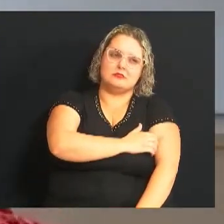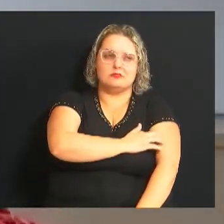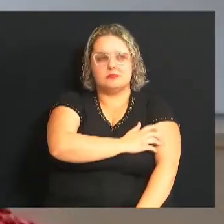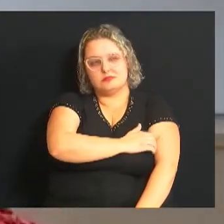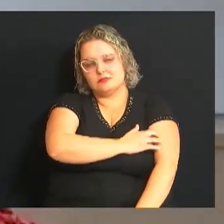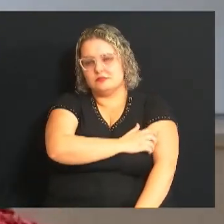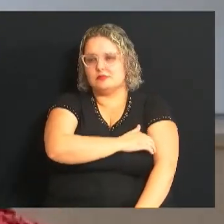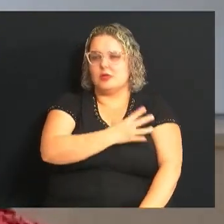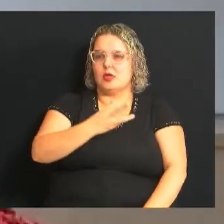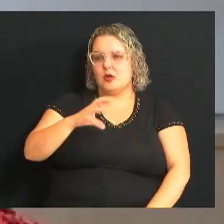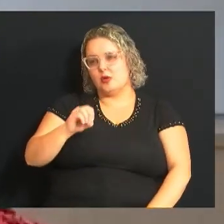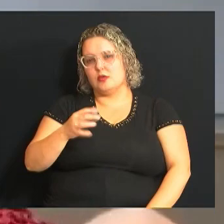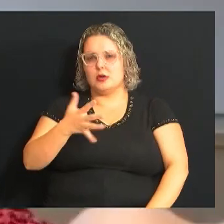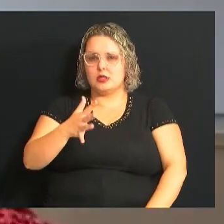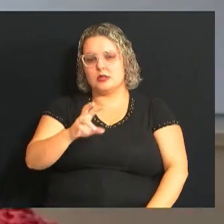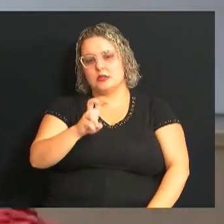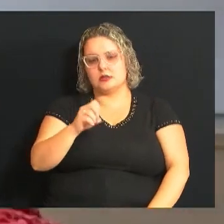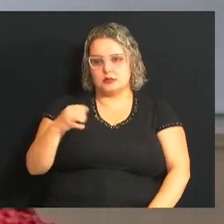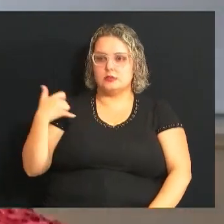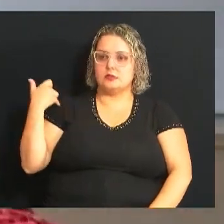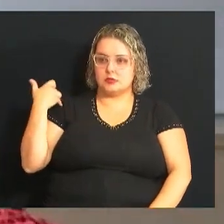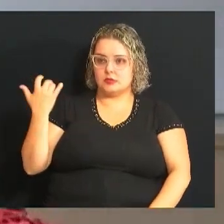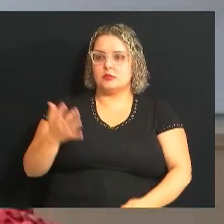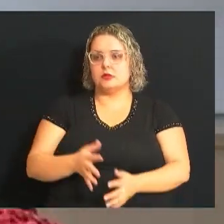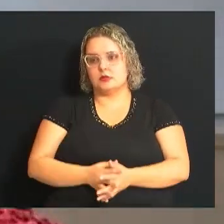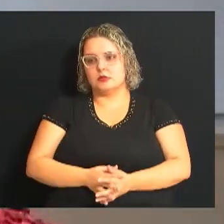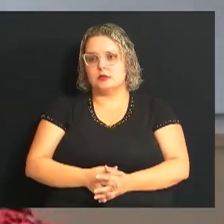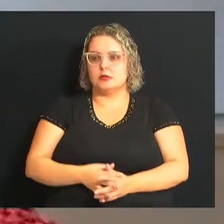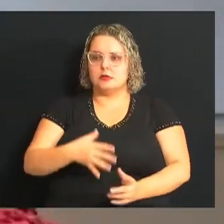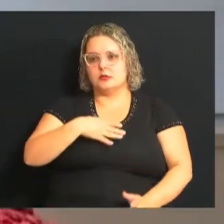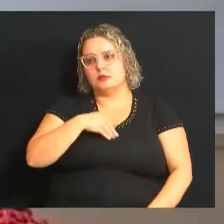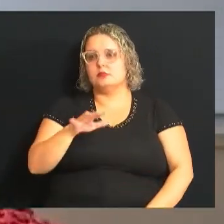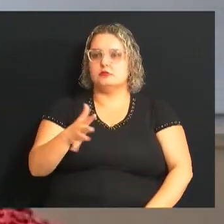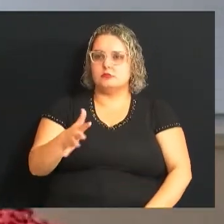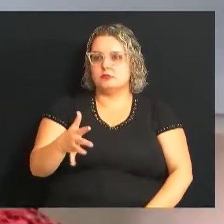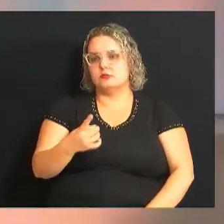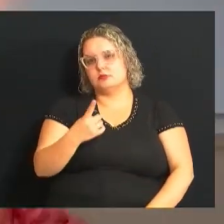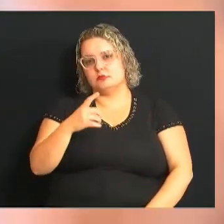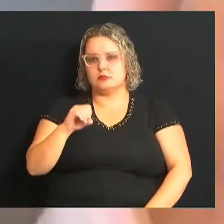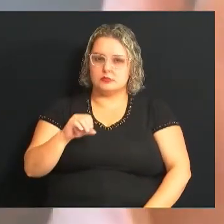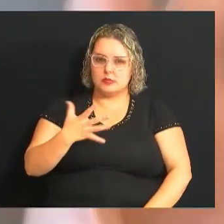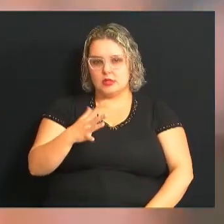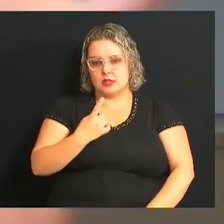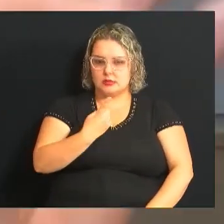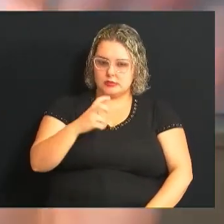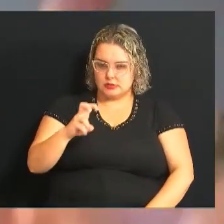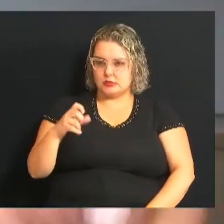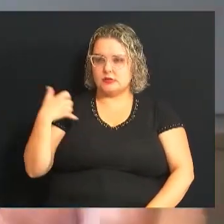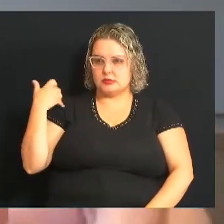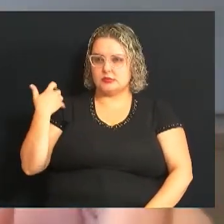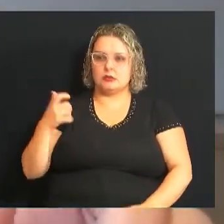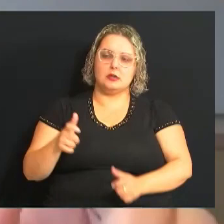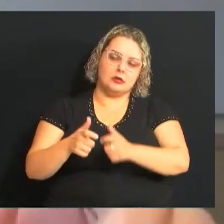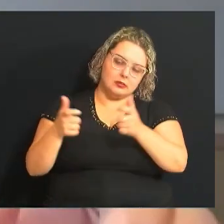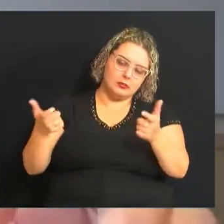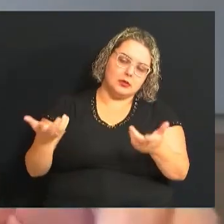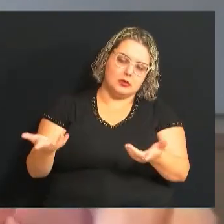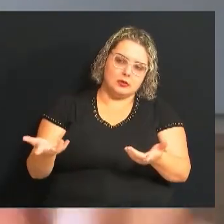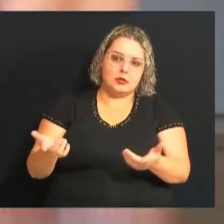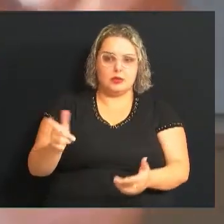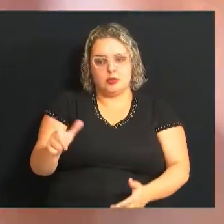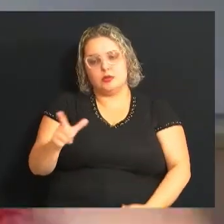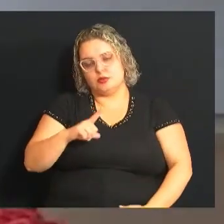40 e 50 anos de idade, com os filhos mais ou menos com 10, 15 anos. Esse é o grosso, tá? Claro que,